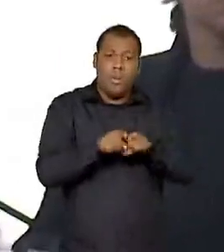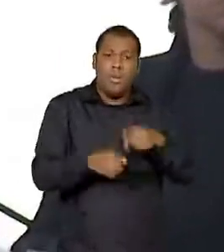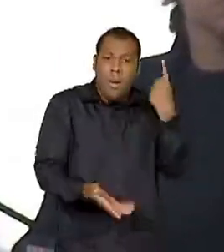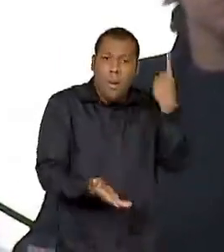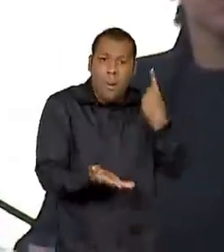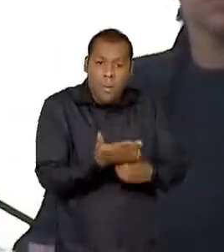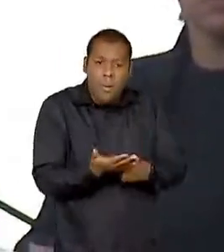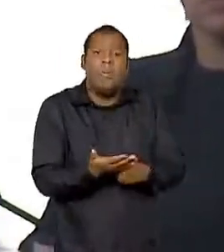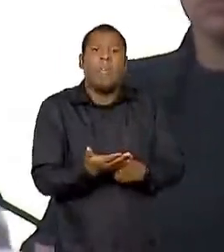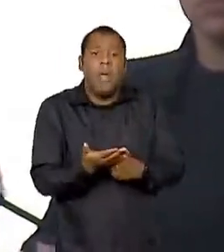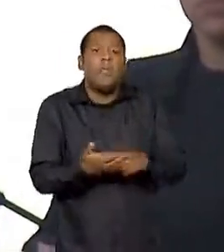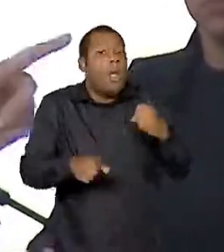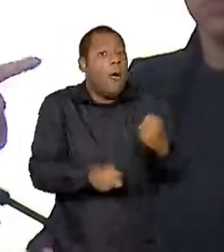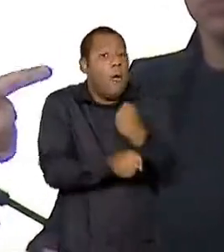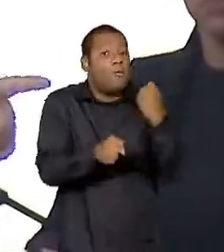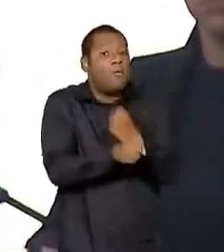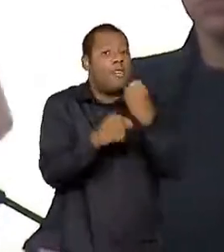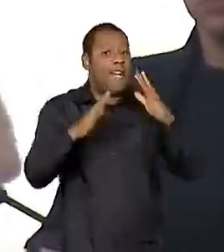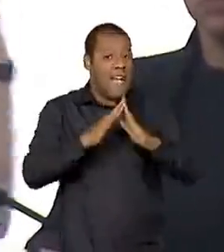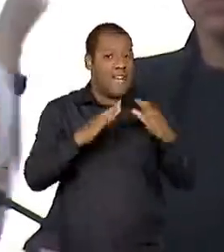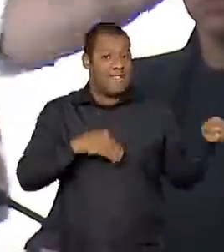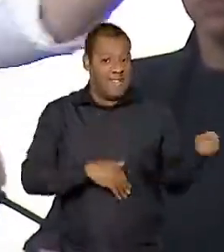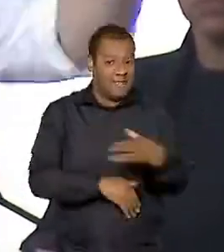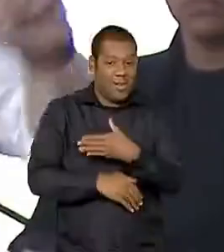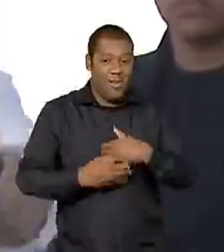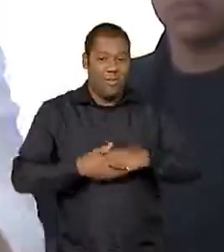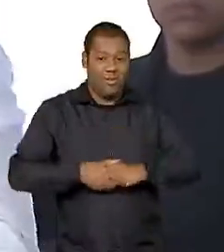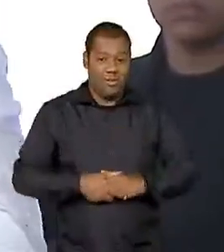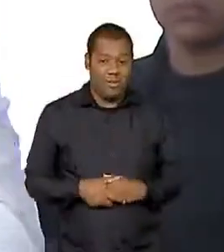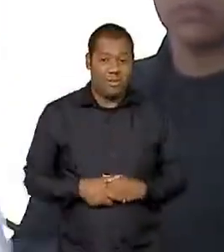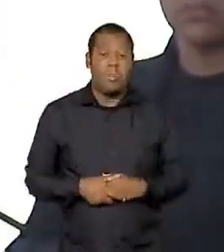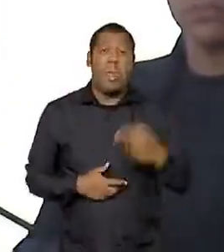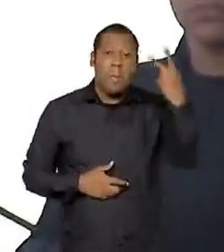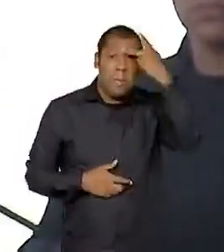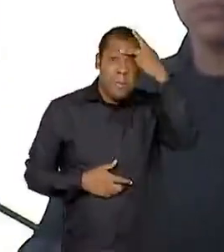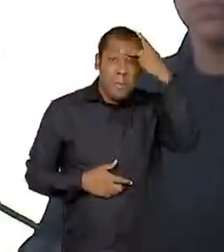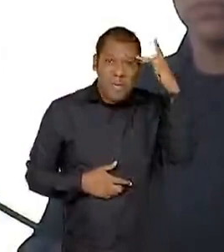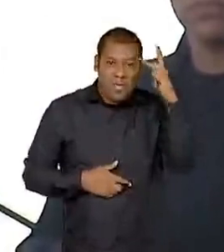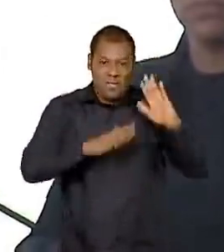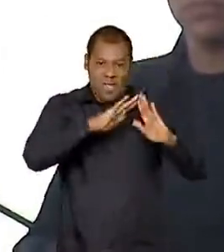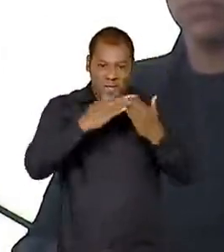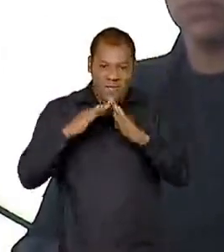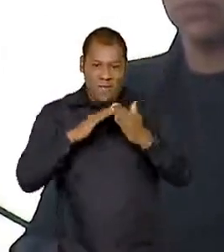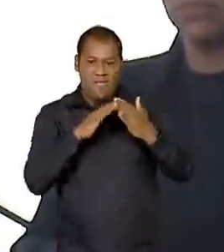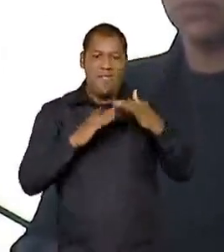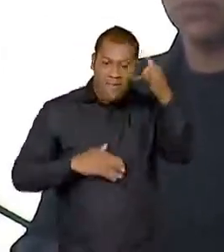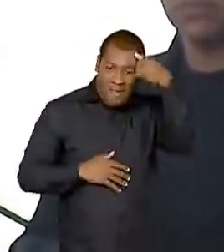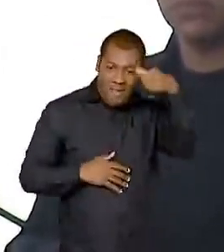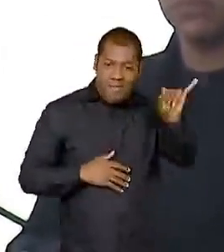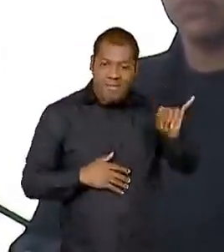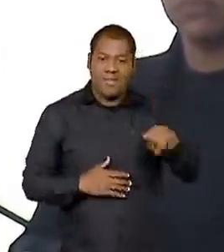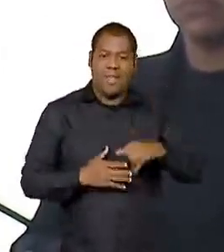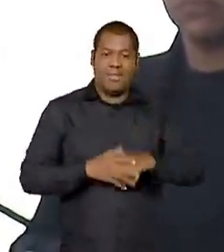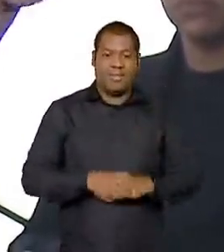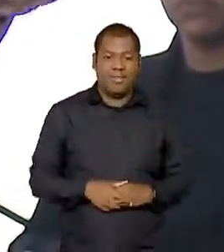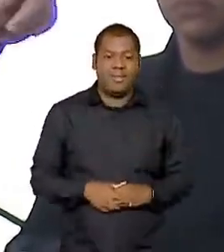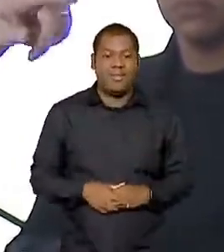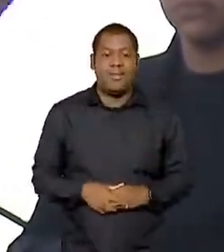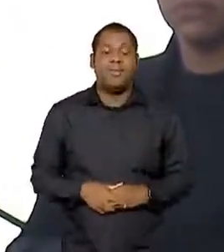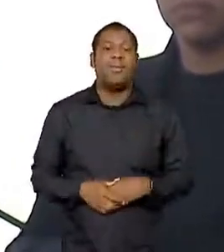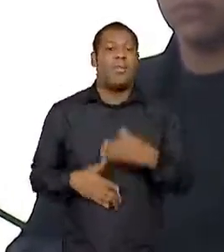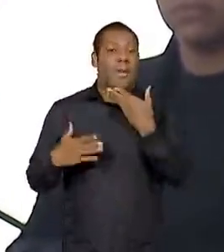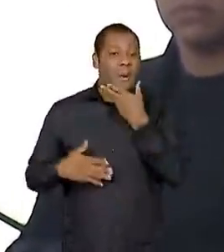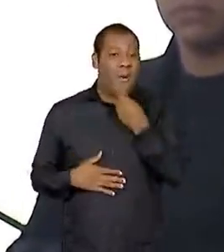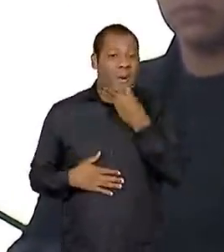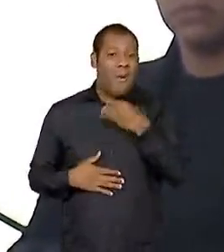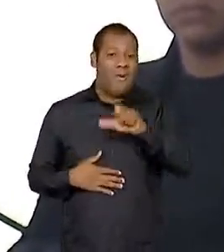fazer habitação, para continuar investindo na retirada das pessoas das palafitas. E vamos fazer isso juntos. O Ademário vai ficar feliz